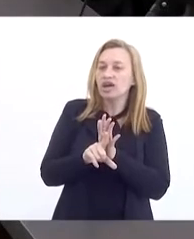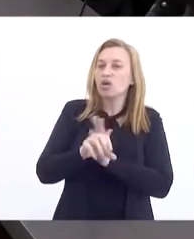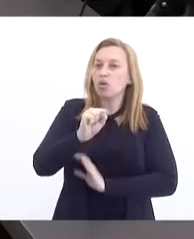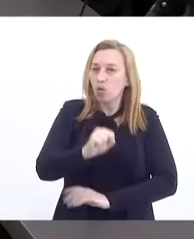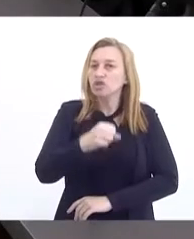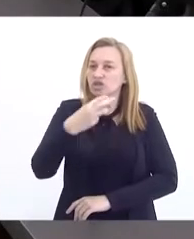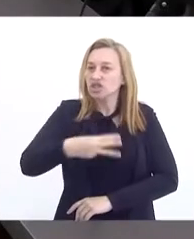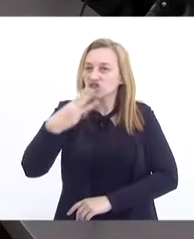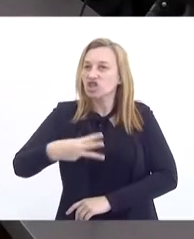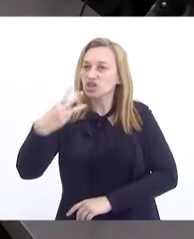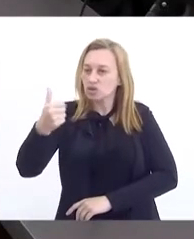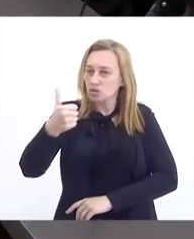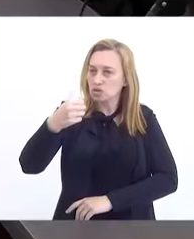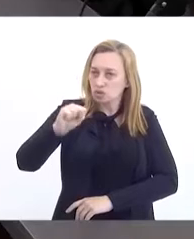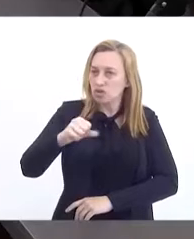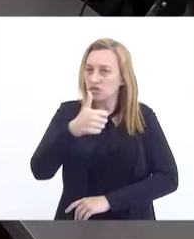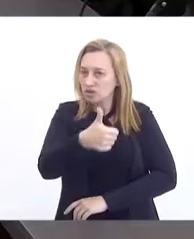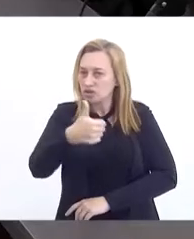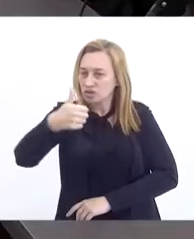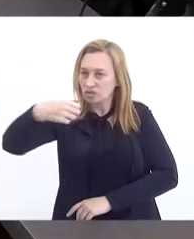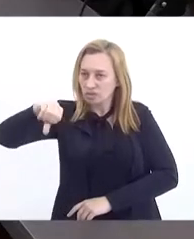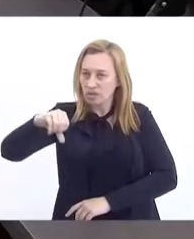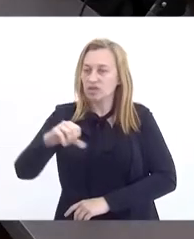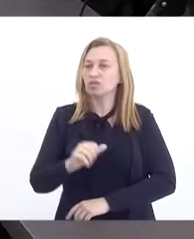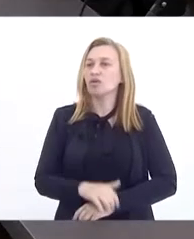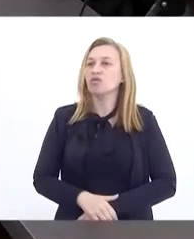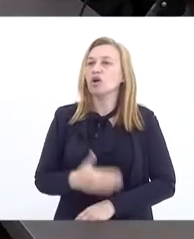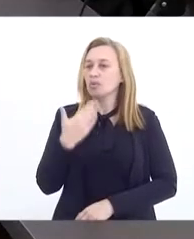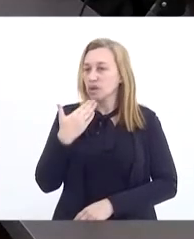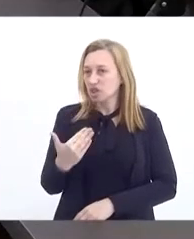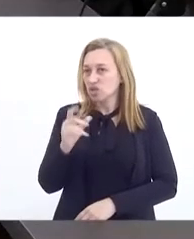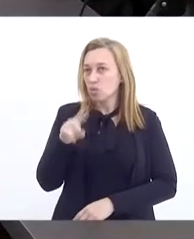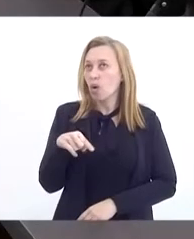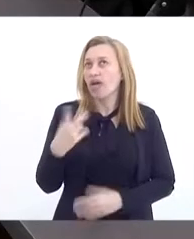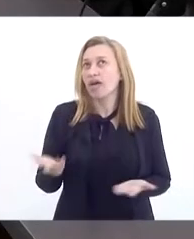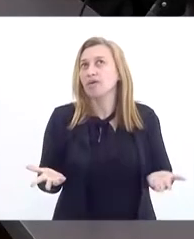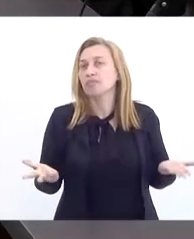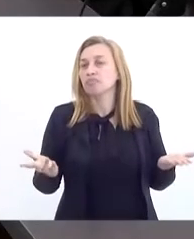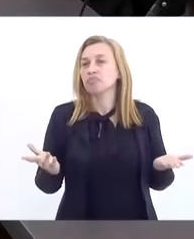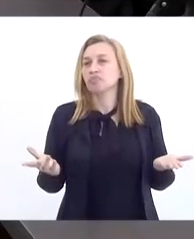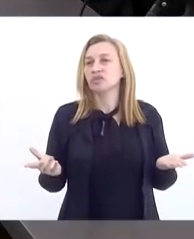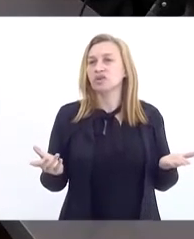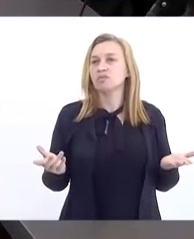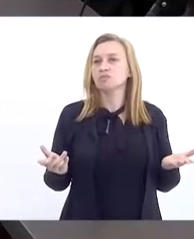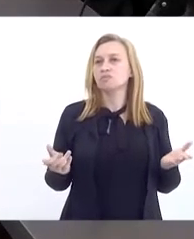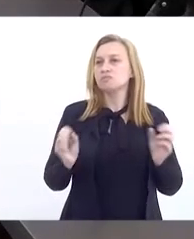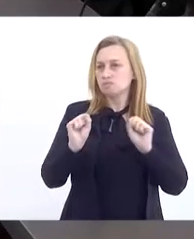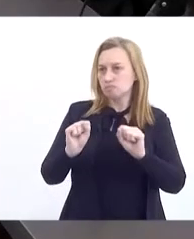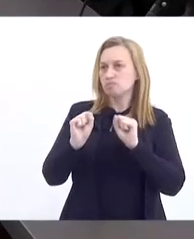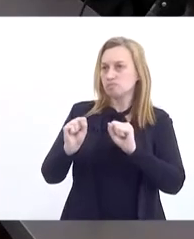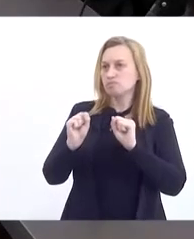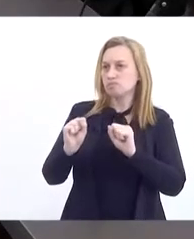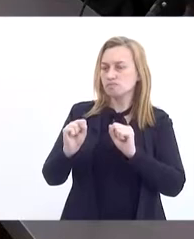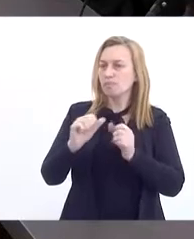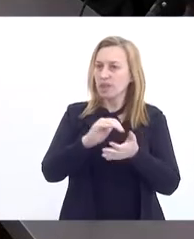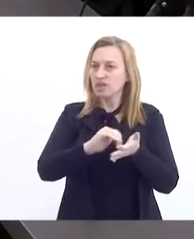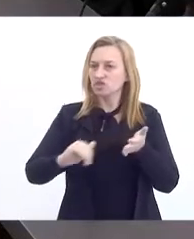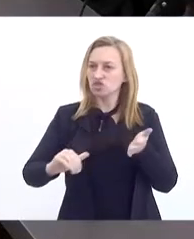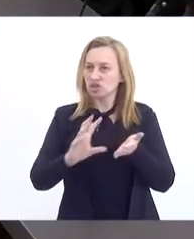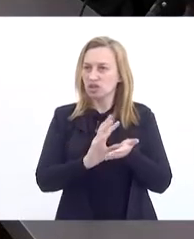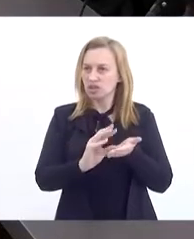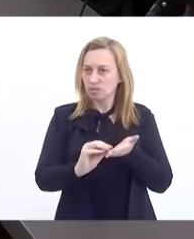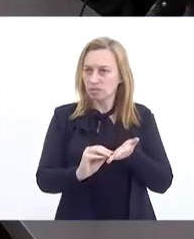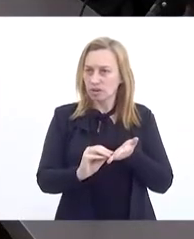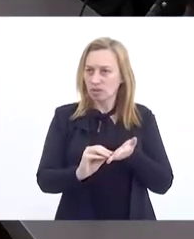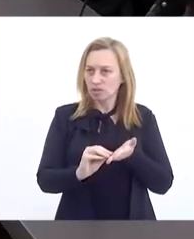de 29 de março de 19. Sugestão aqui seria autorar... Eu acho que você pode tirar de pauta. Eu